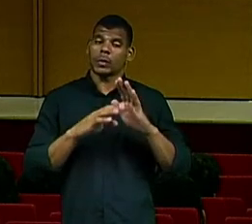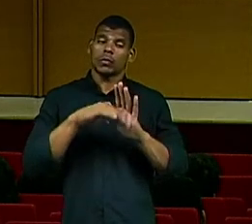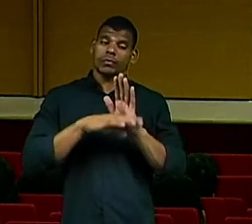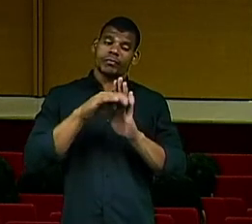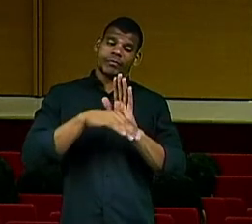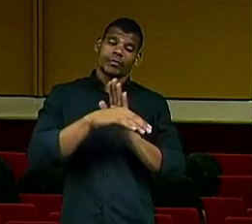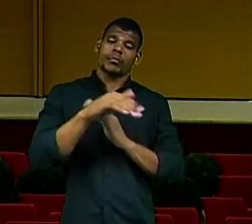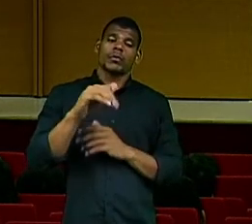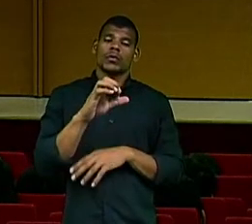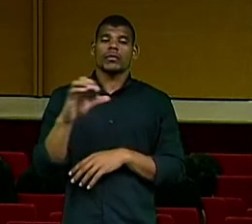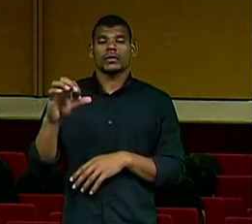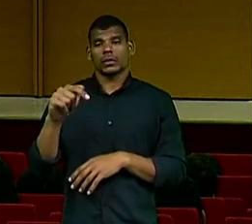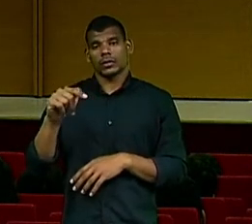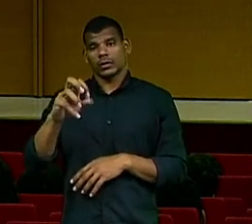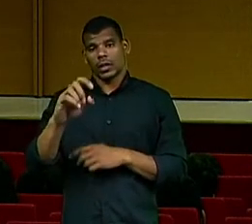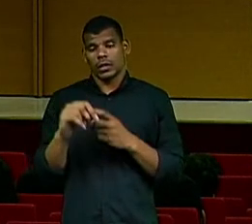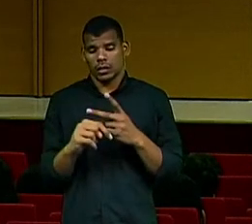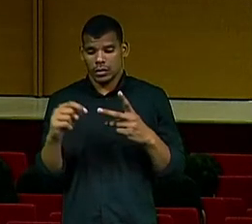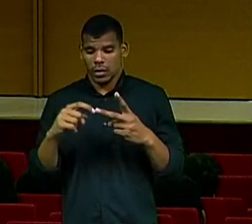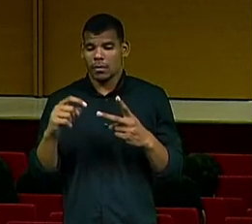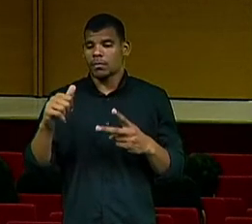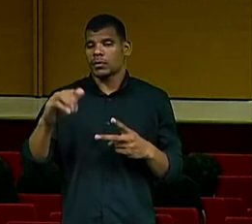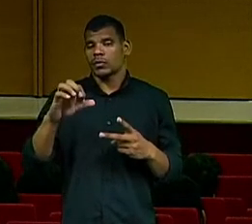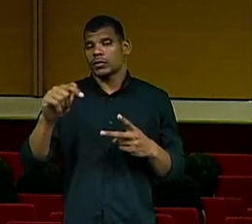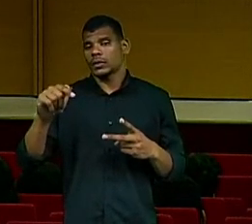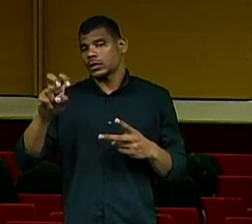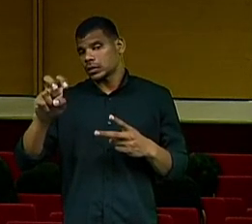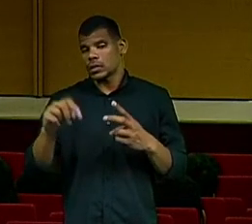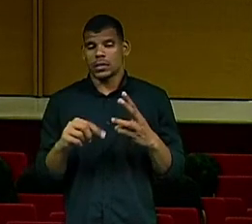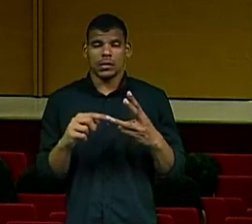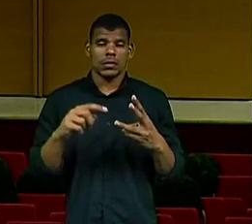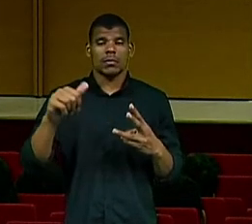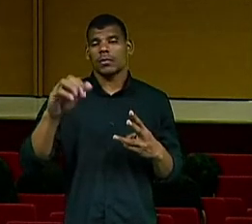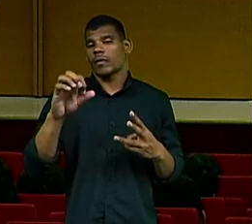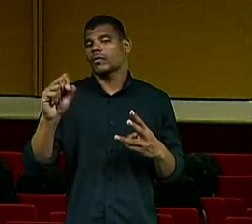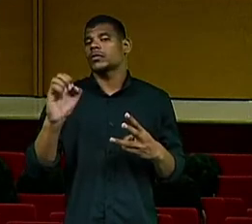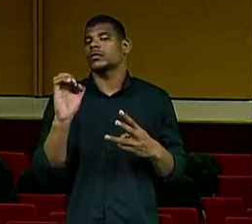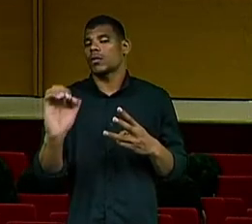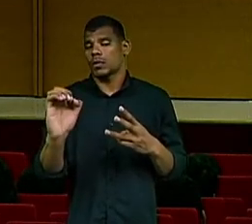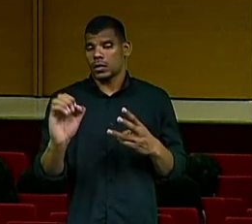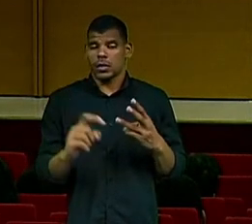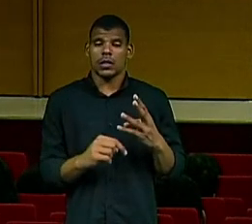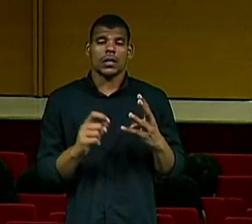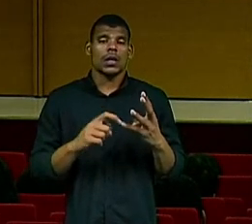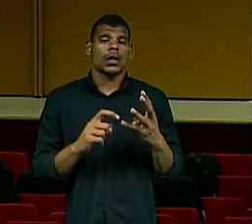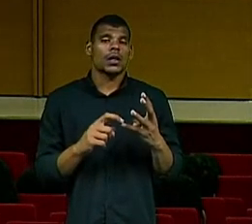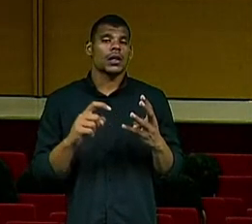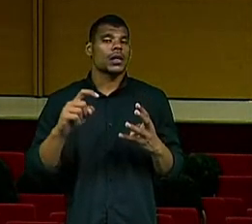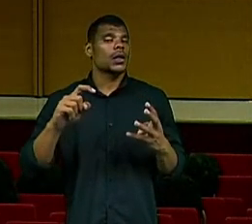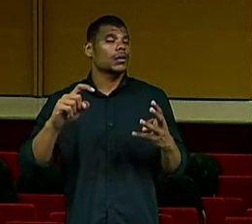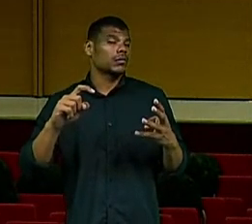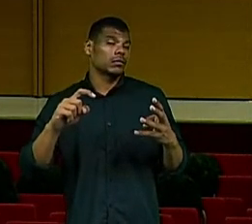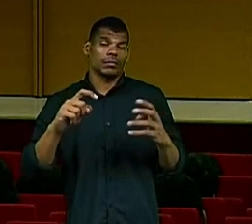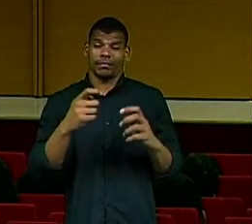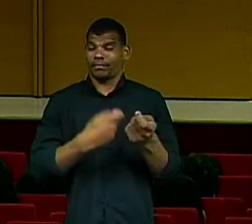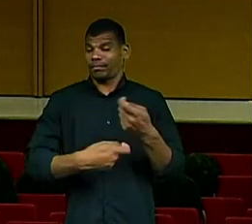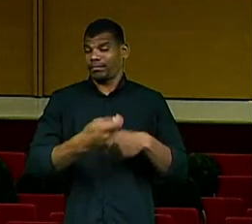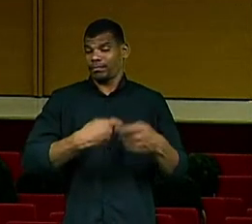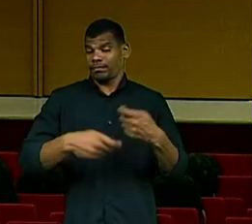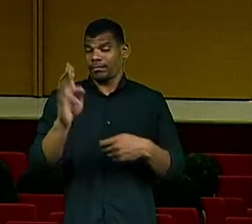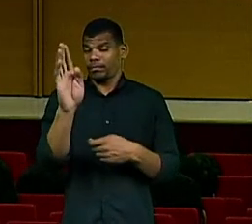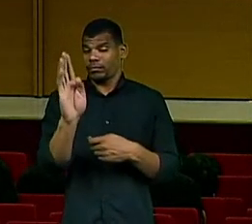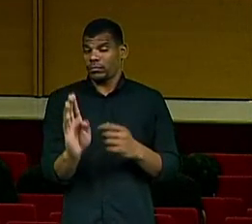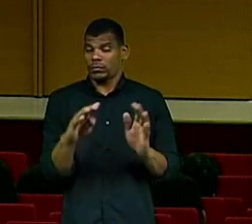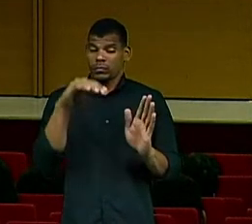de 70 com os governos do gás e o início da década de 80 do João Batista Figueiredo a economia do Brasil ela vai